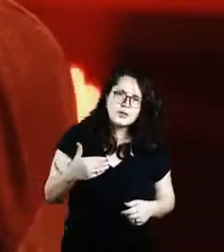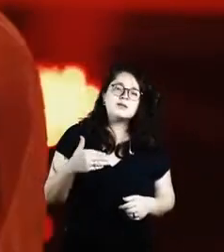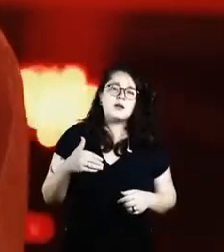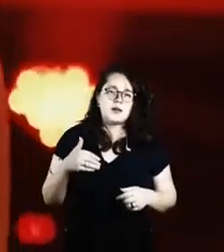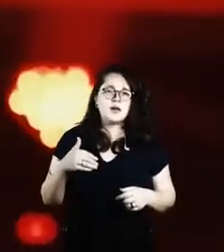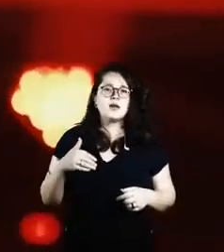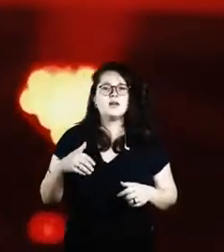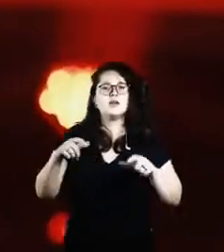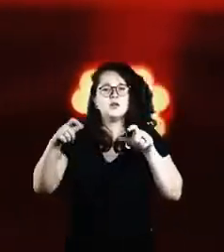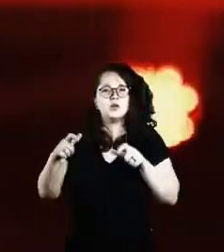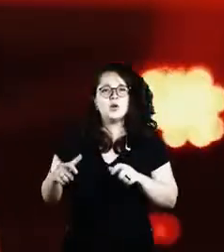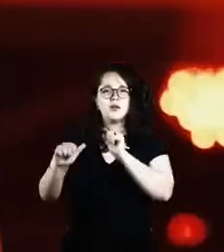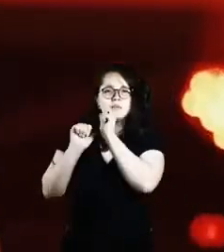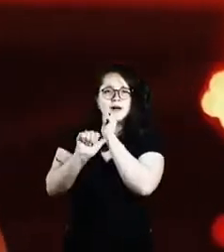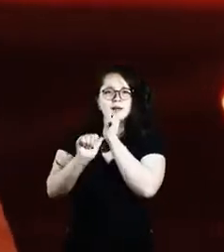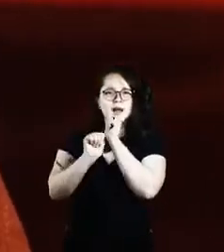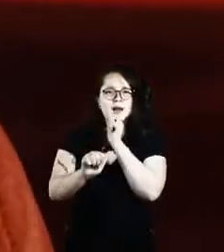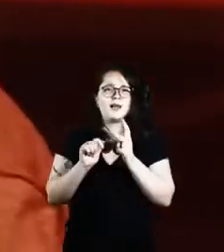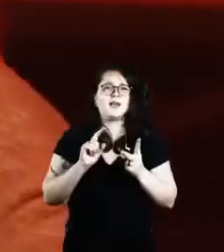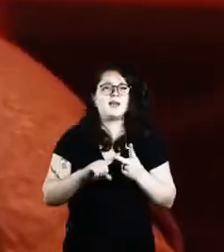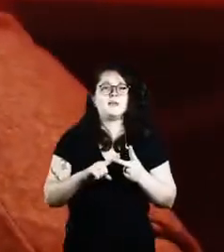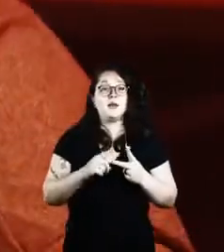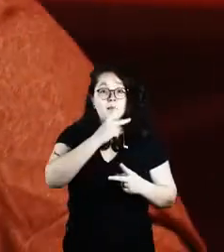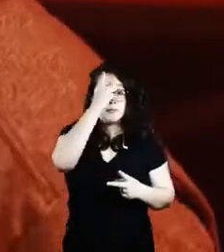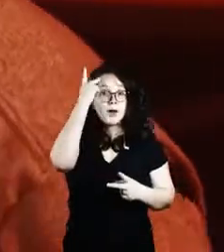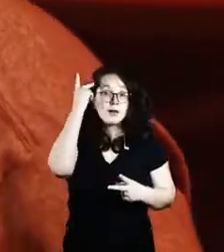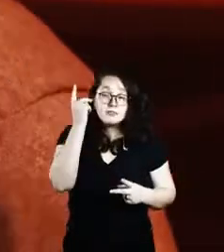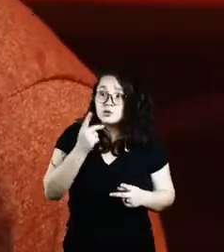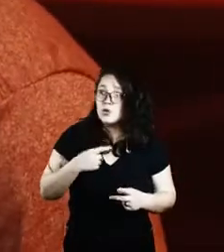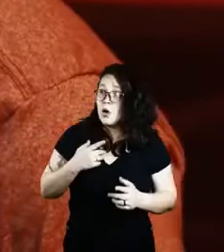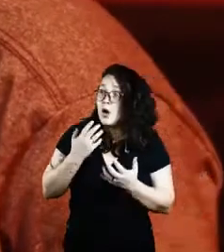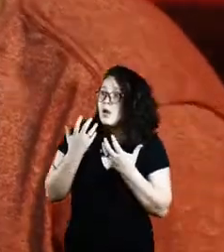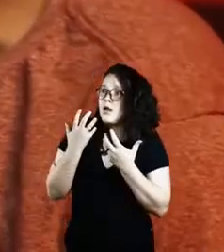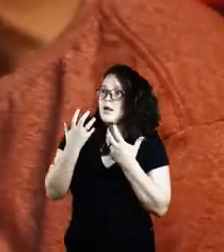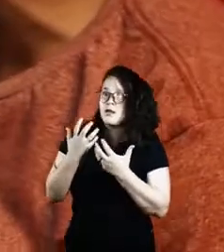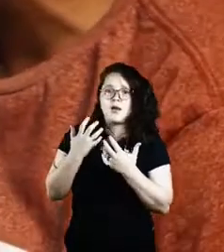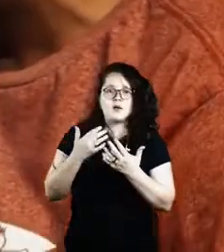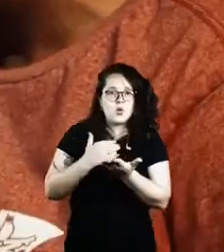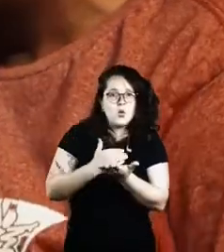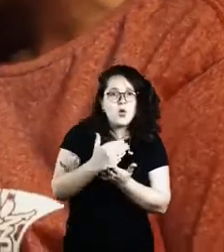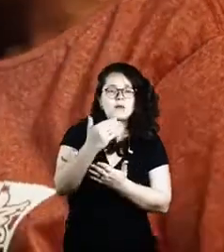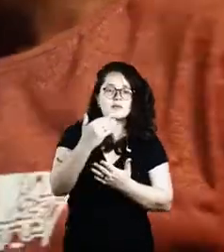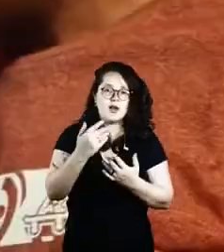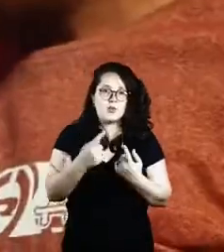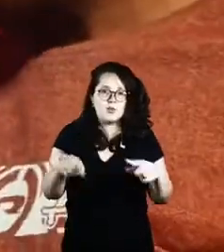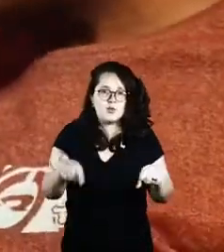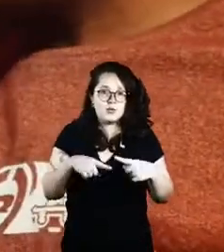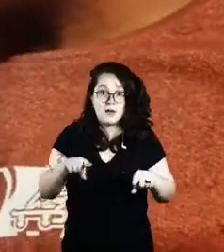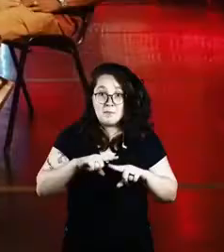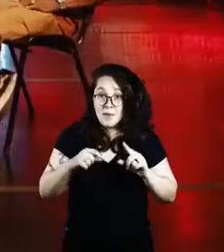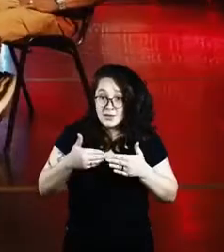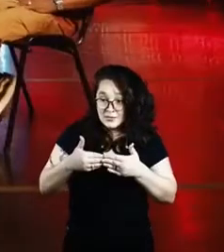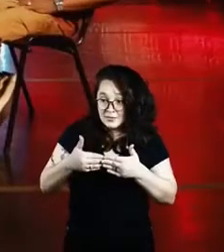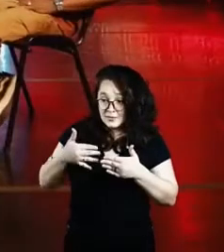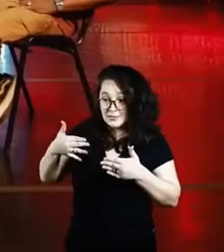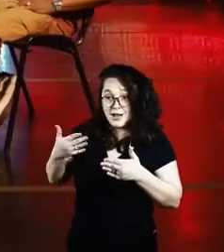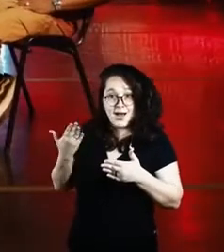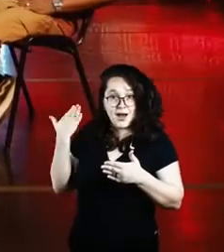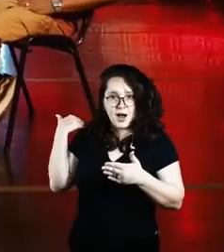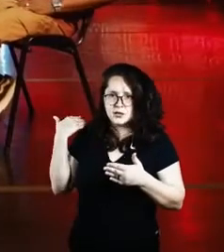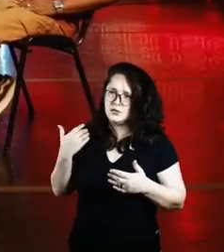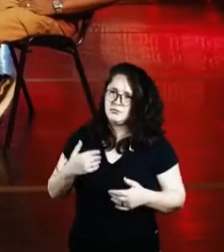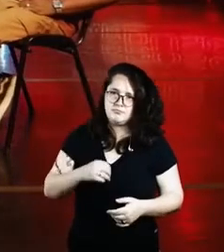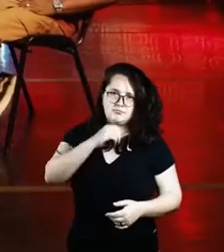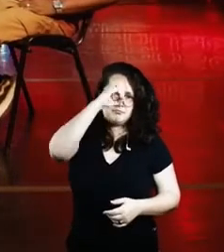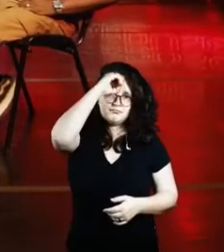Vila Madalena e tal, que os caras redescobriram o cara e começaram a tocar. Antes eu também não ouvia, não. Eu desejo